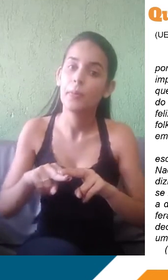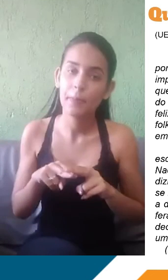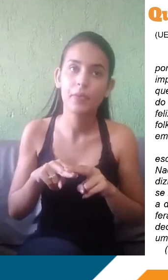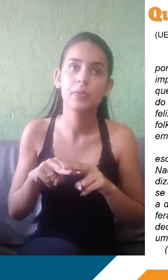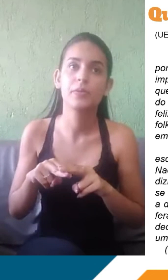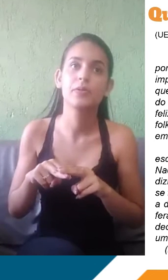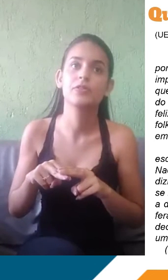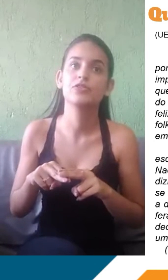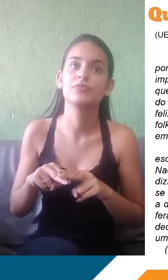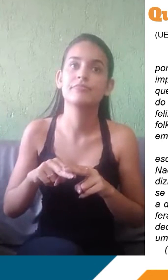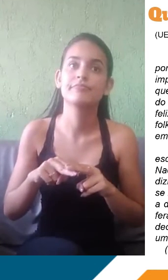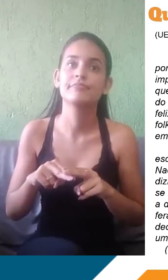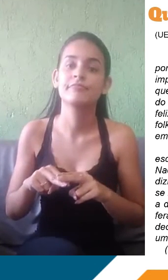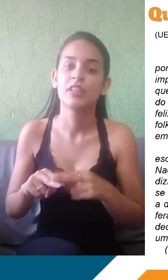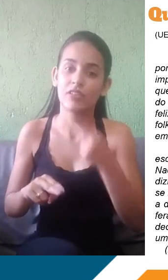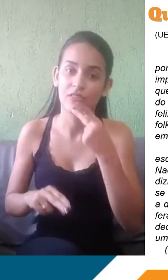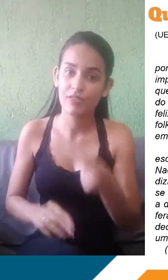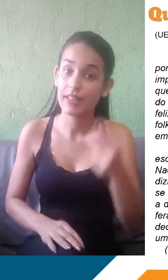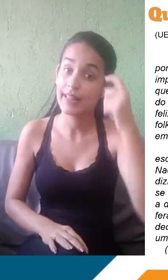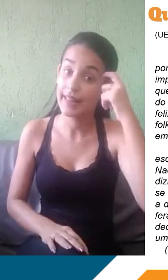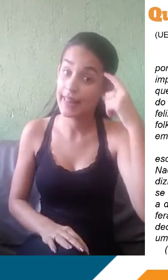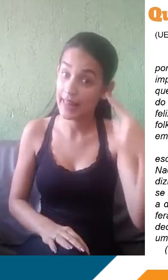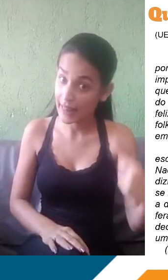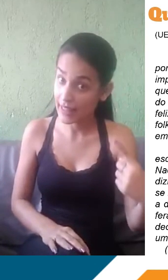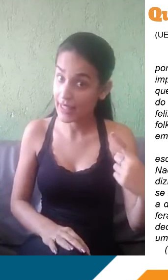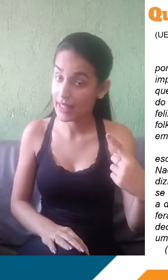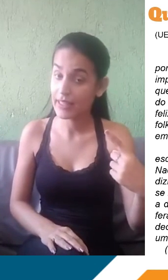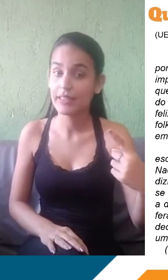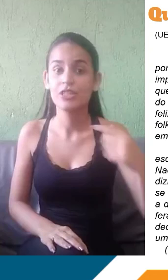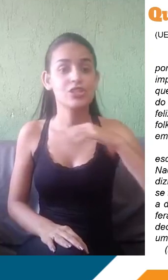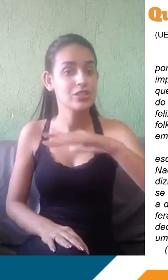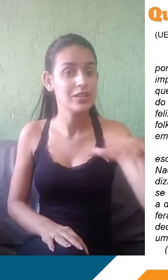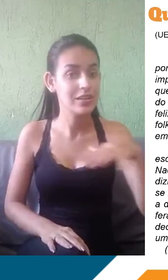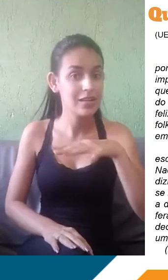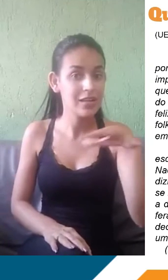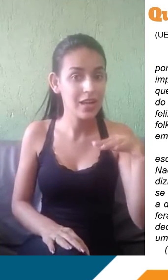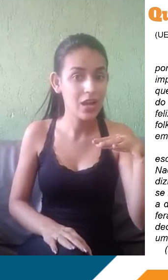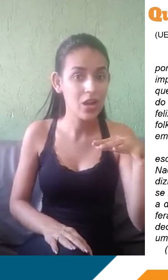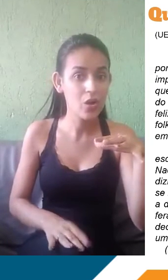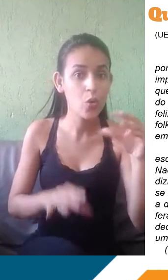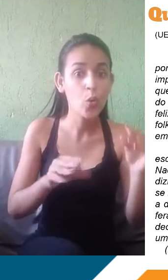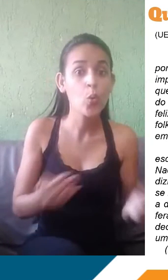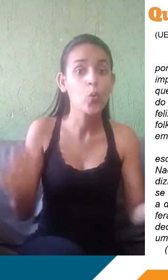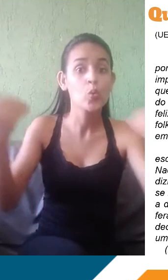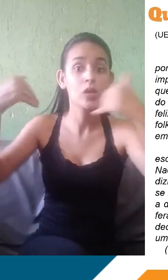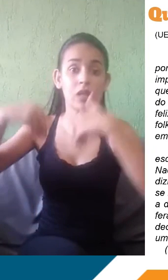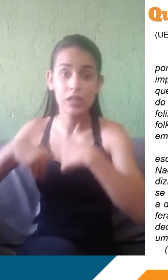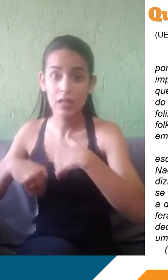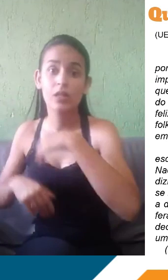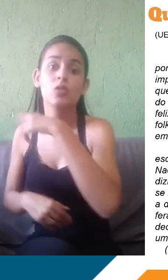método indutivo, o método dedutivo é o raciocínio que parte de uma afirmação geral, aplicando-a a um